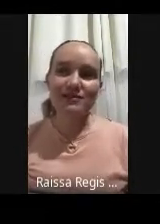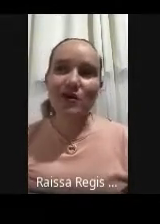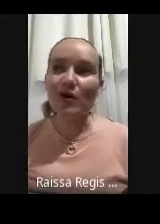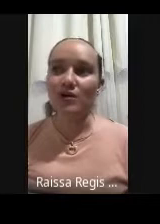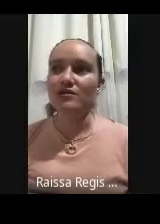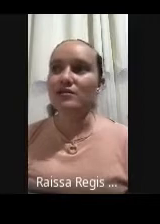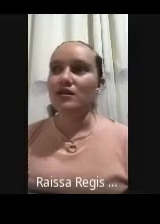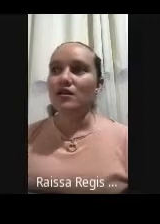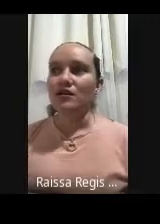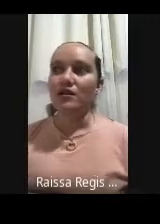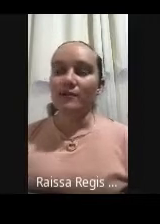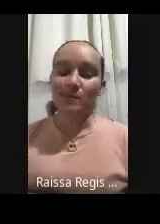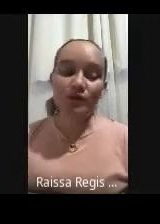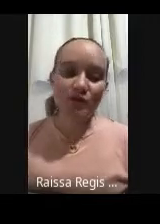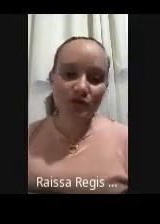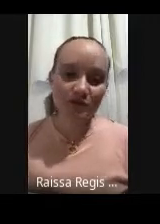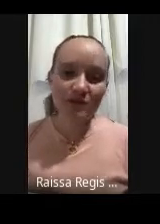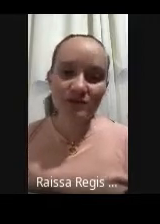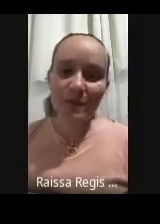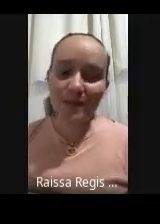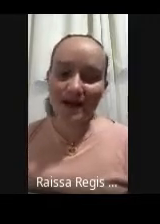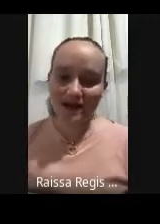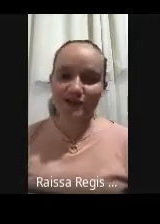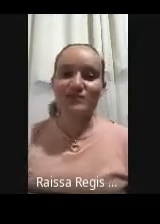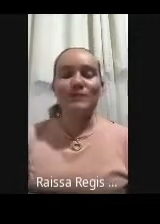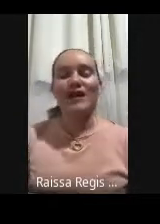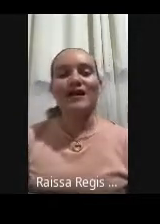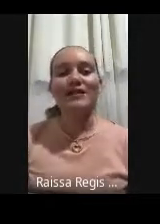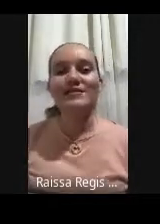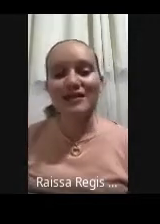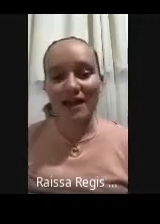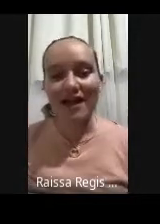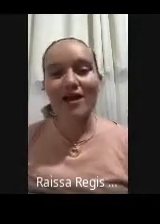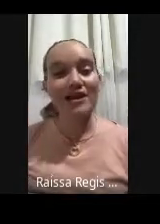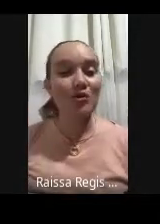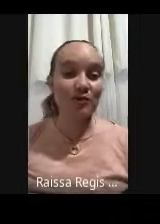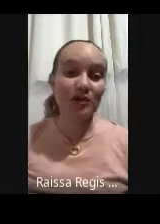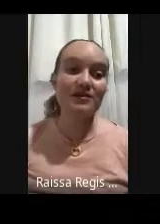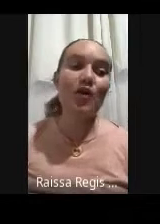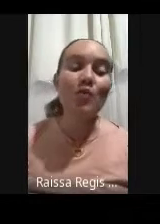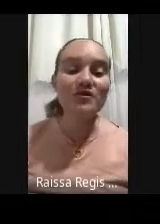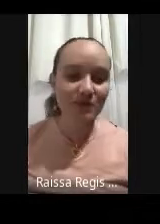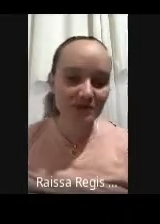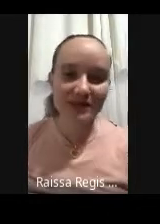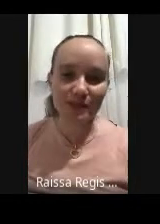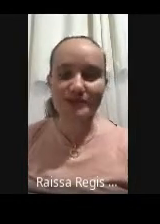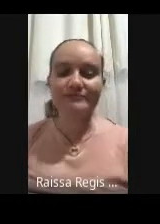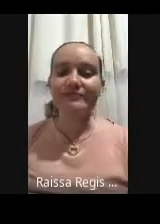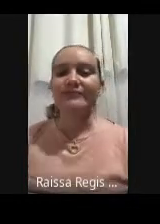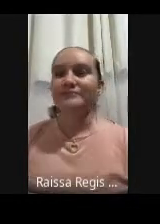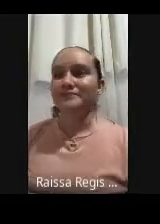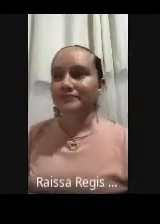nas escolas, muitos professores não estão preparados para ensinar a língua portuguesa como uma segunda